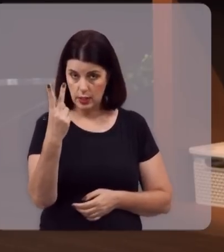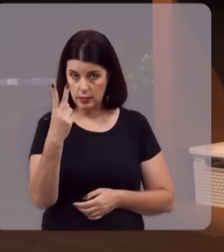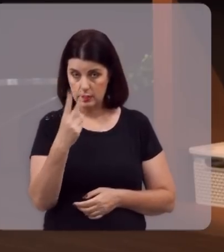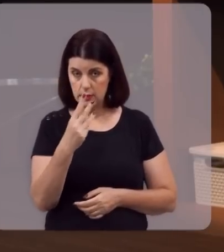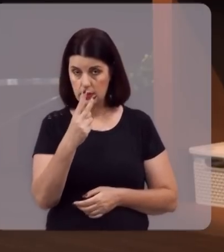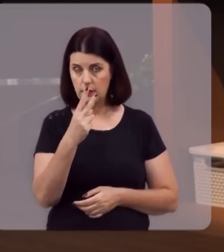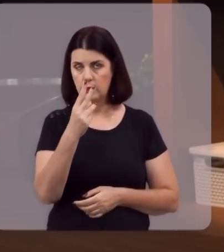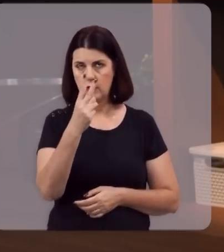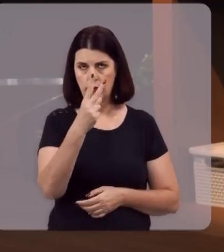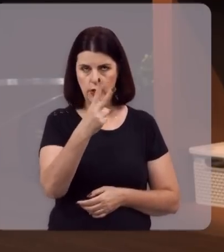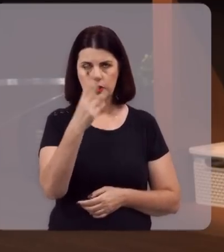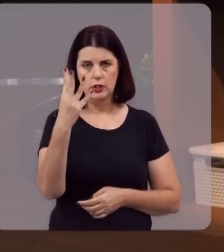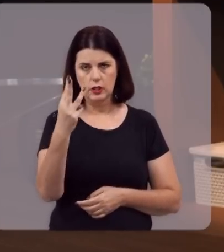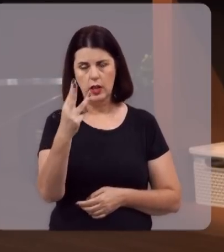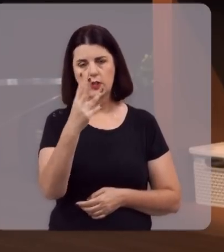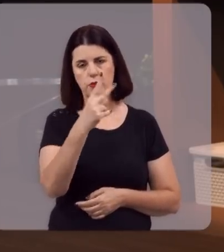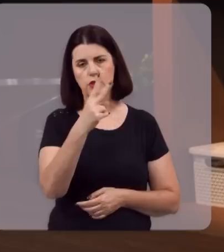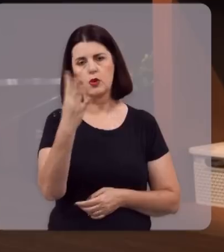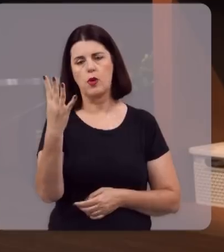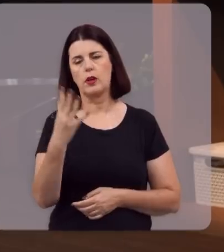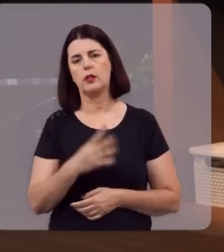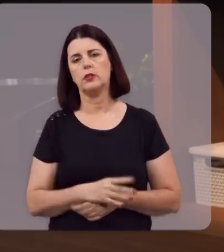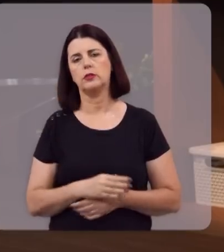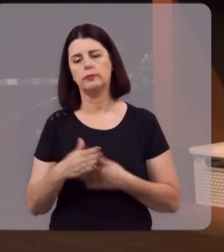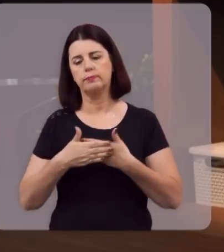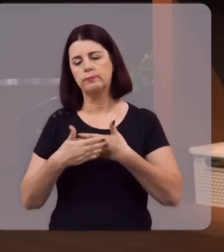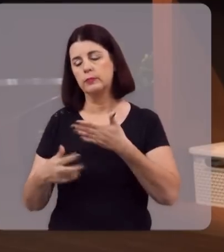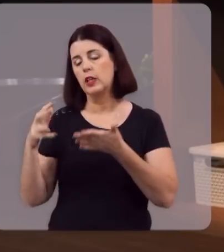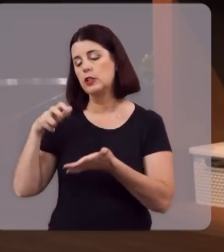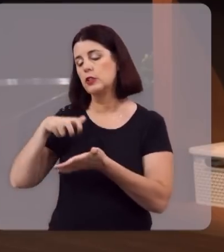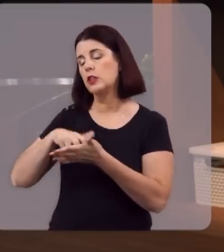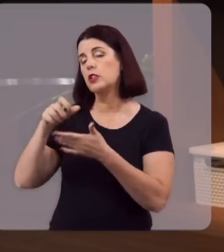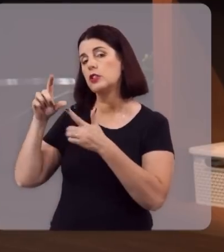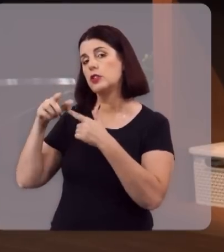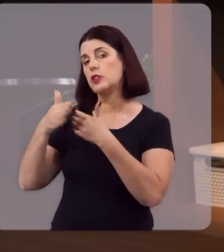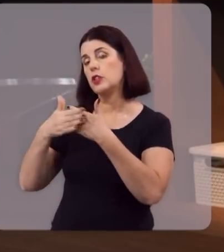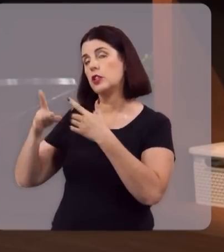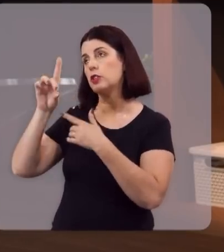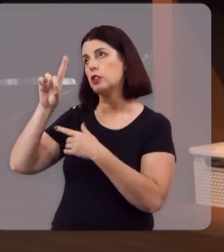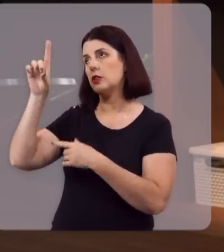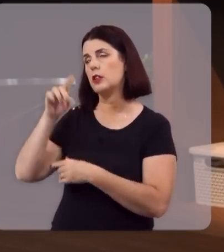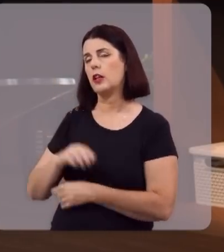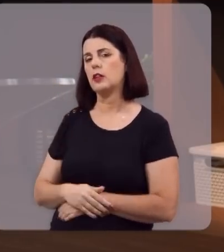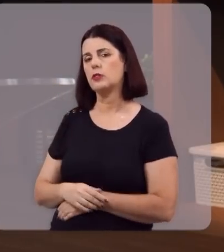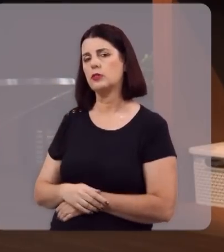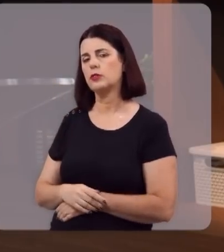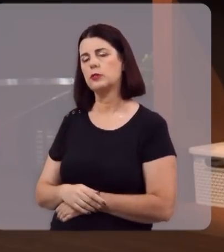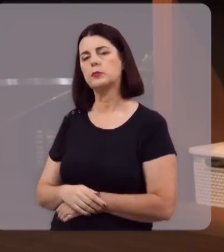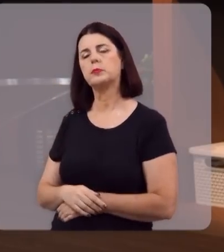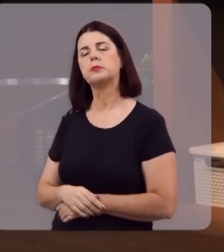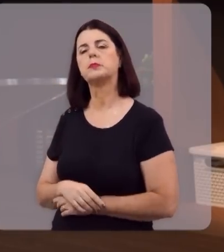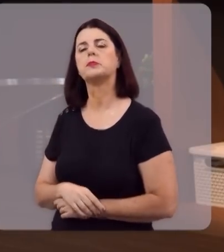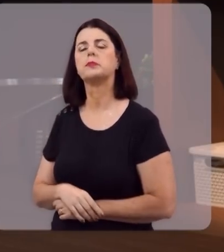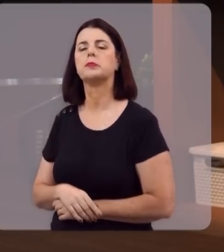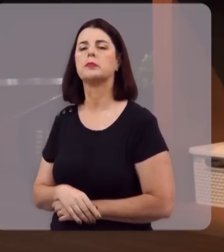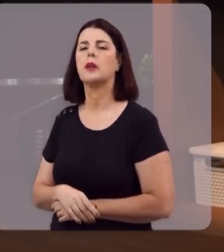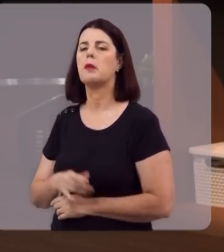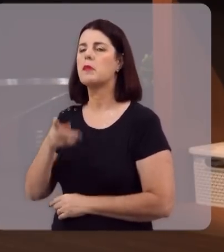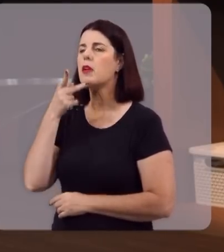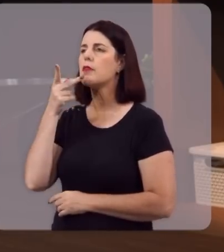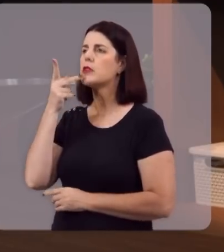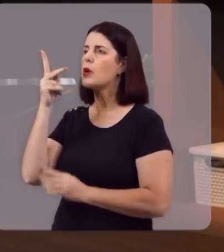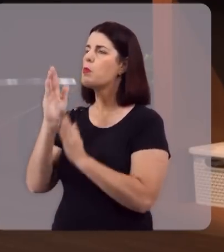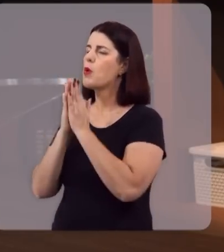23 e 24 ele se prostra diante de Deus ele se curva diante do Altíssimo